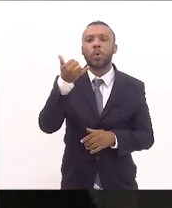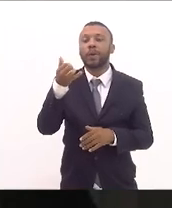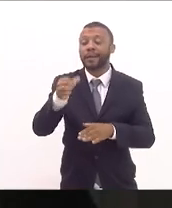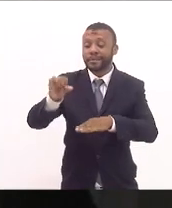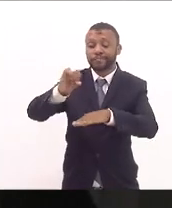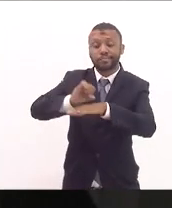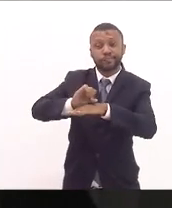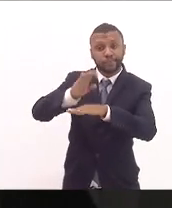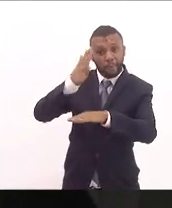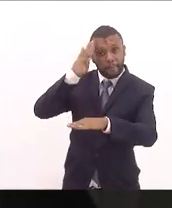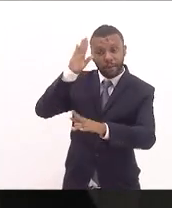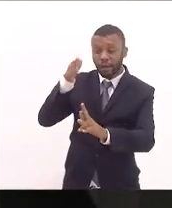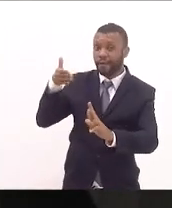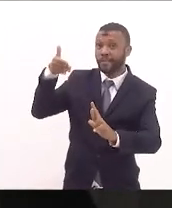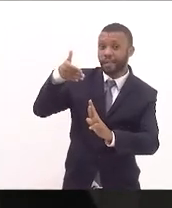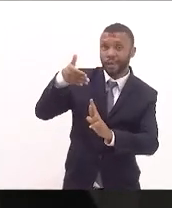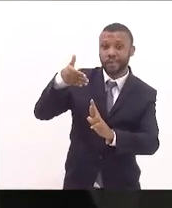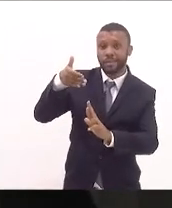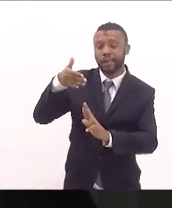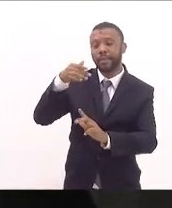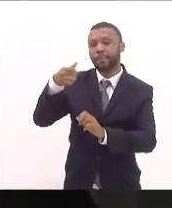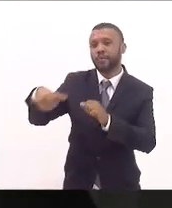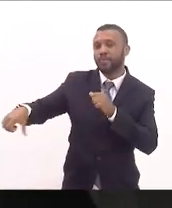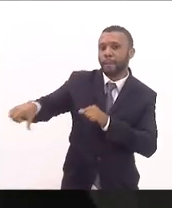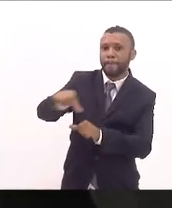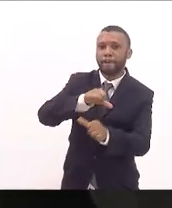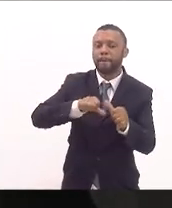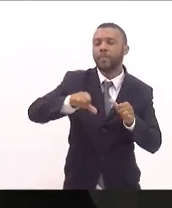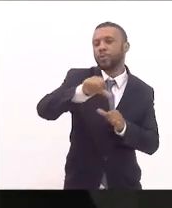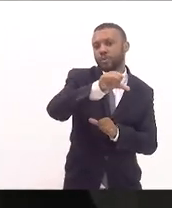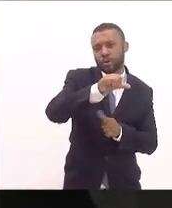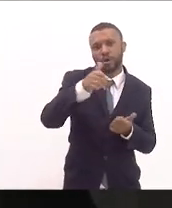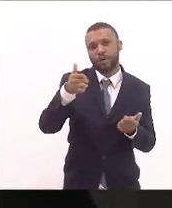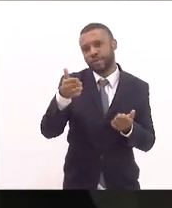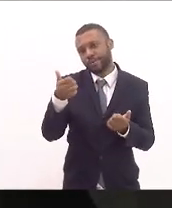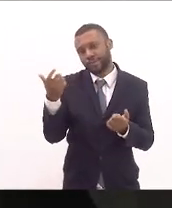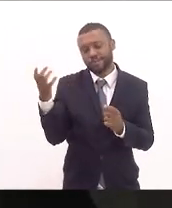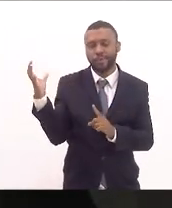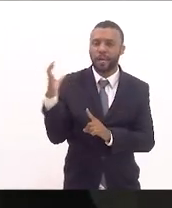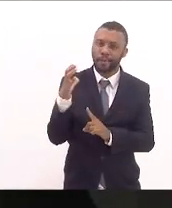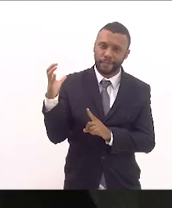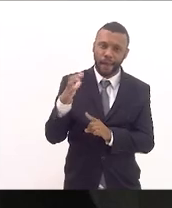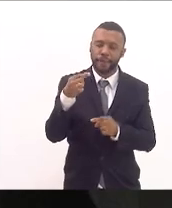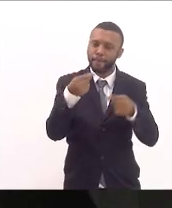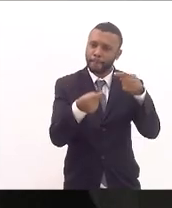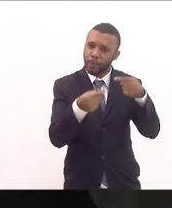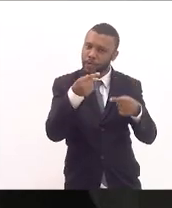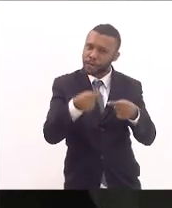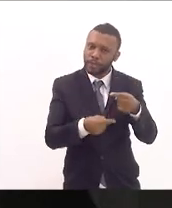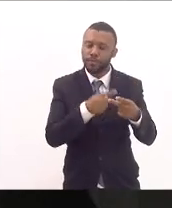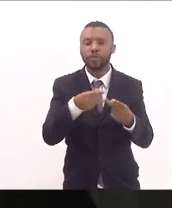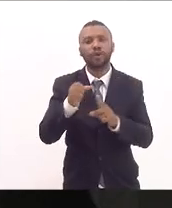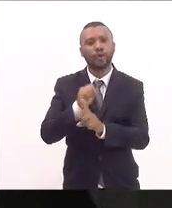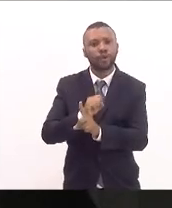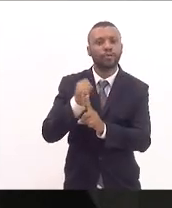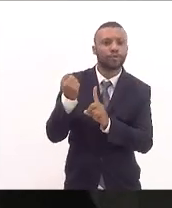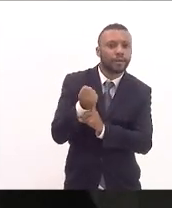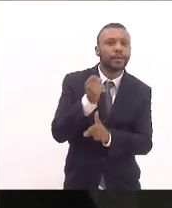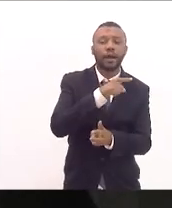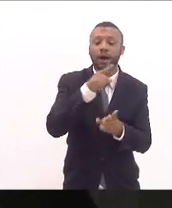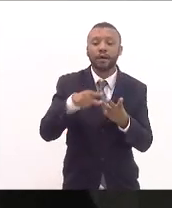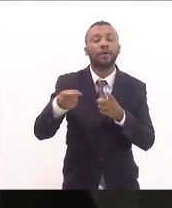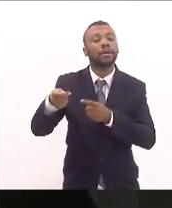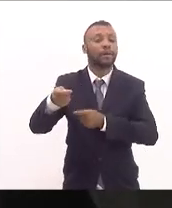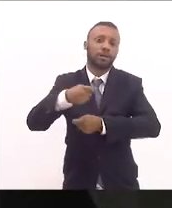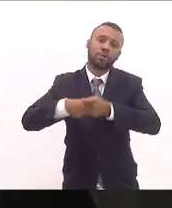epicentro da República repente deixou de ser isso tem repercussão Alana política e tem repercussão social e econômica